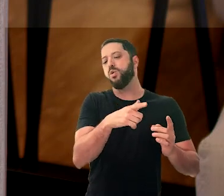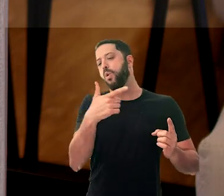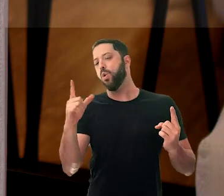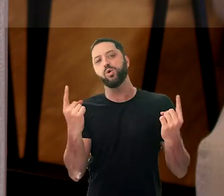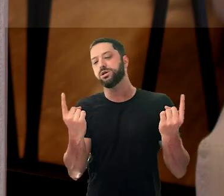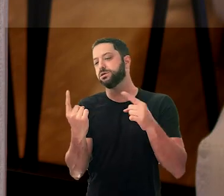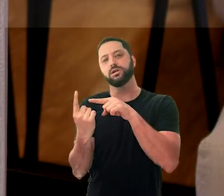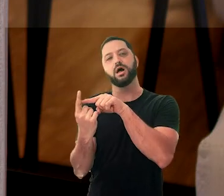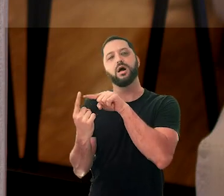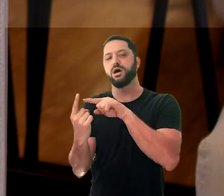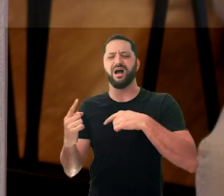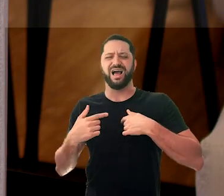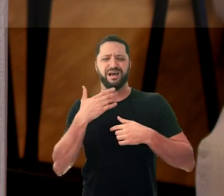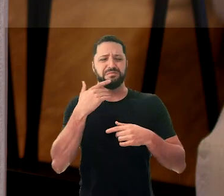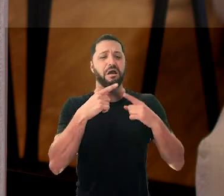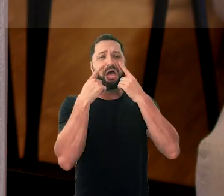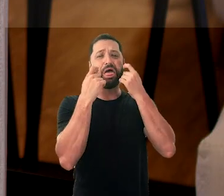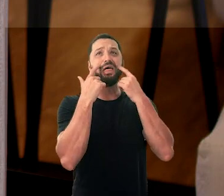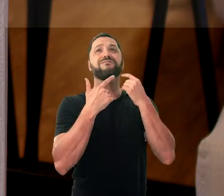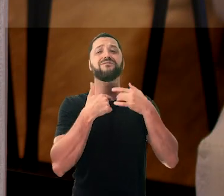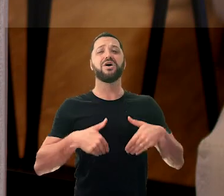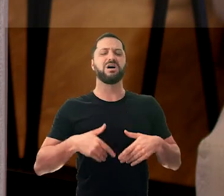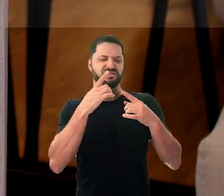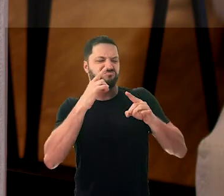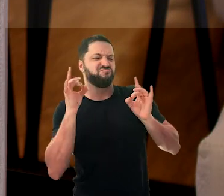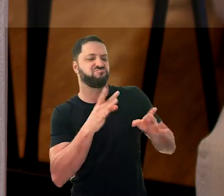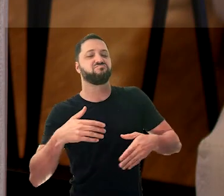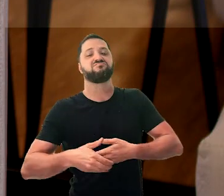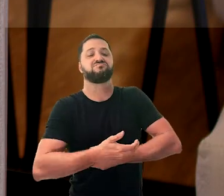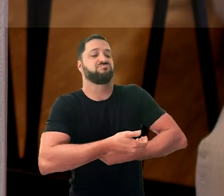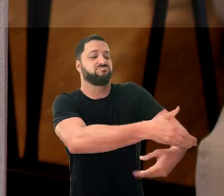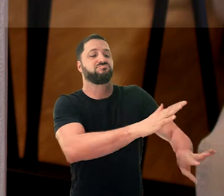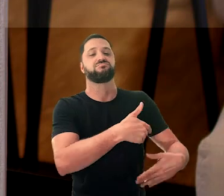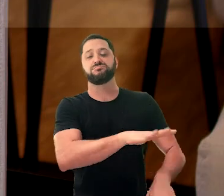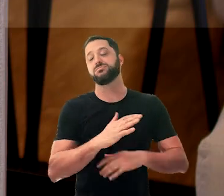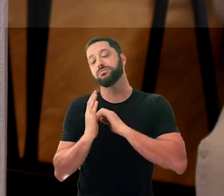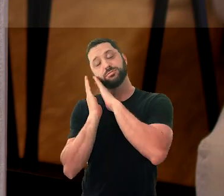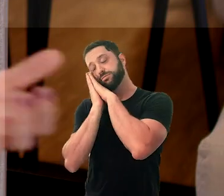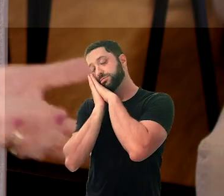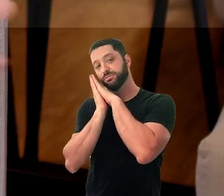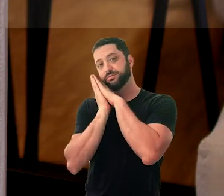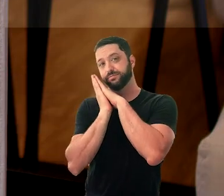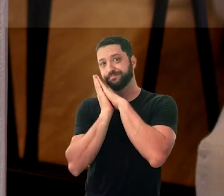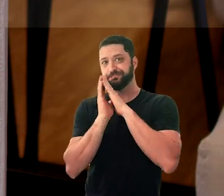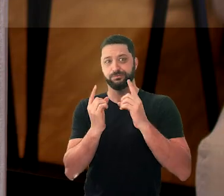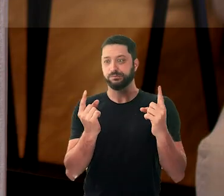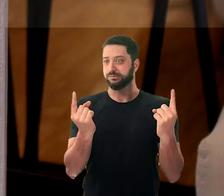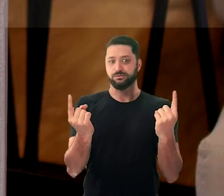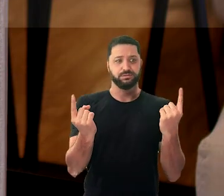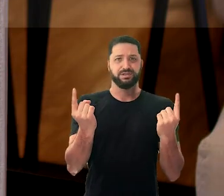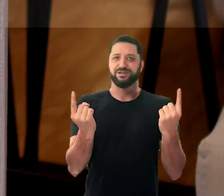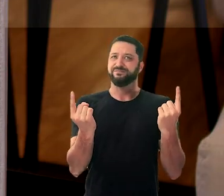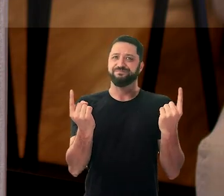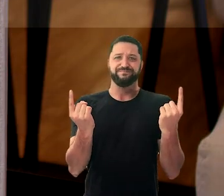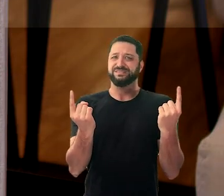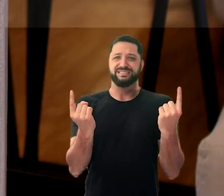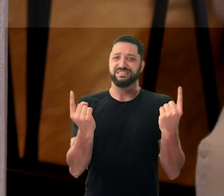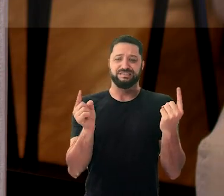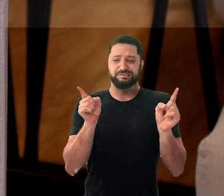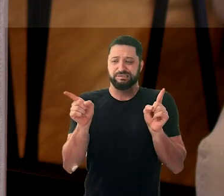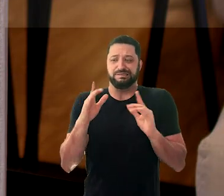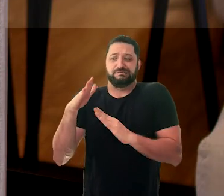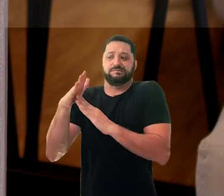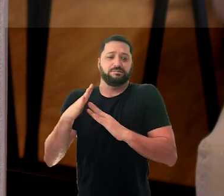única alternativa seria largar a criança chorando no quarto sozinha, abandonada. Entre esses dois extremos existem